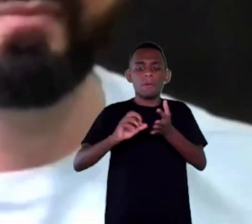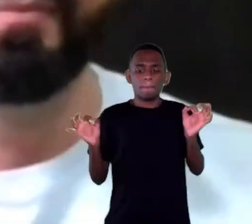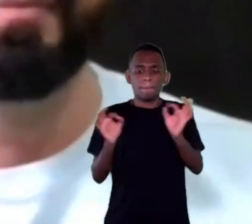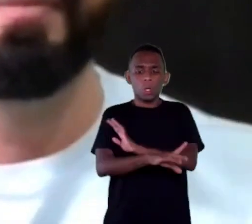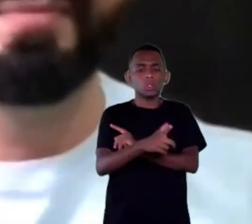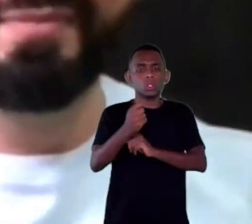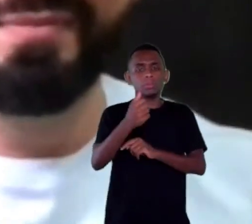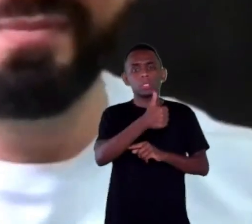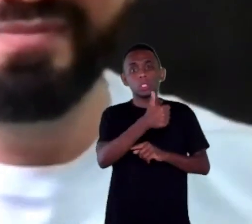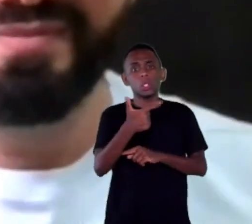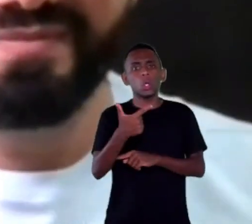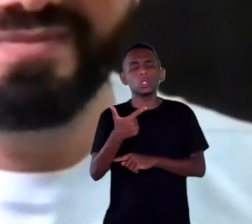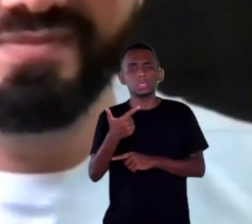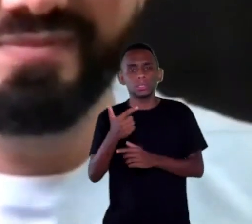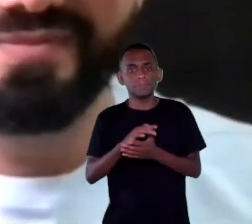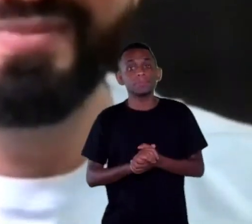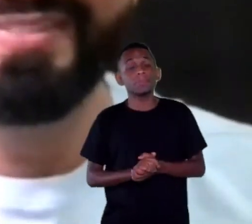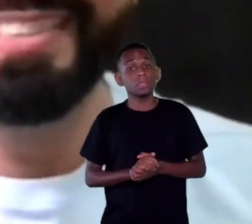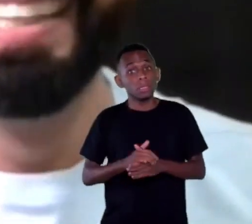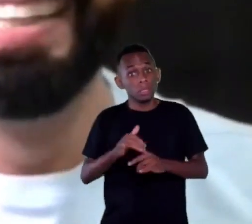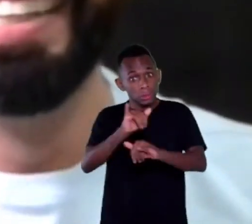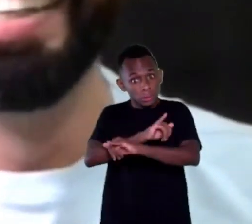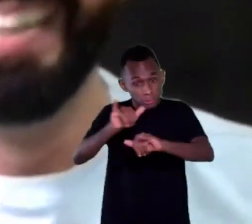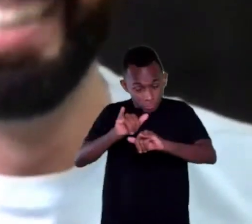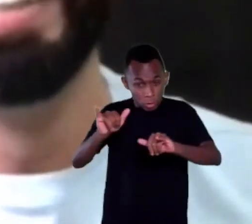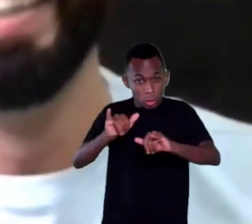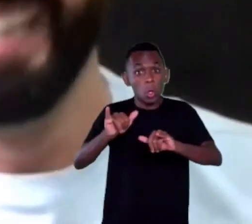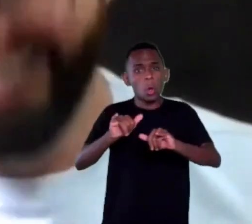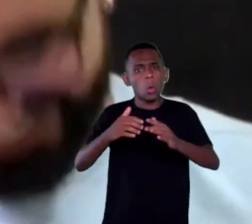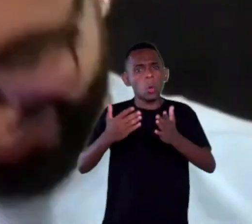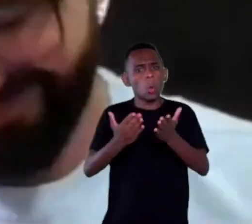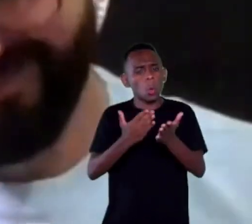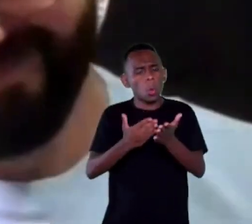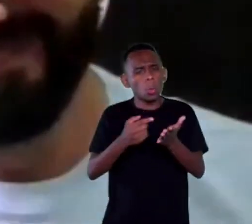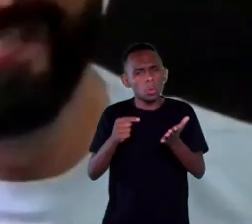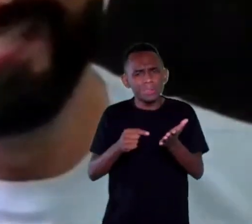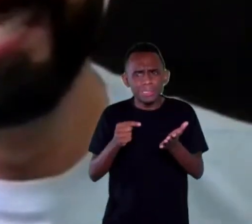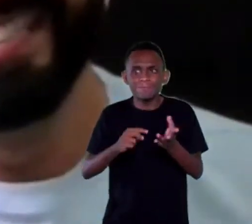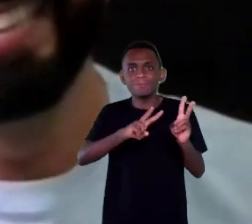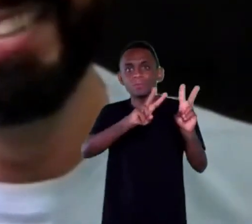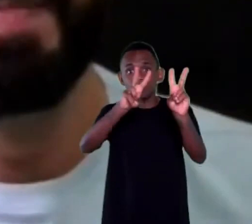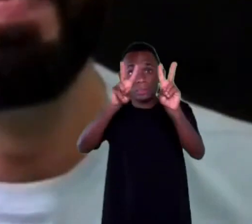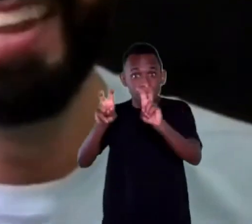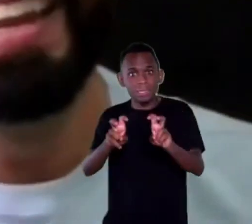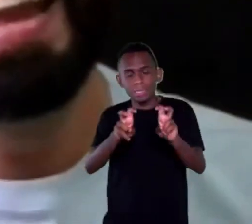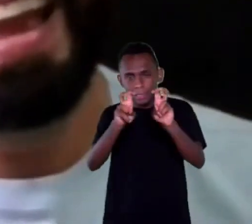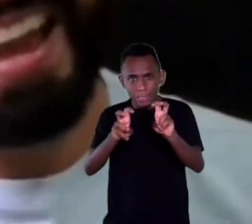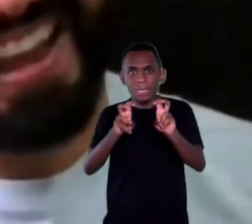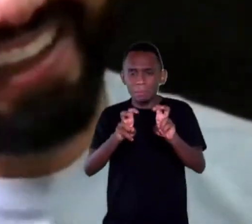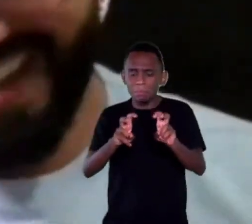pode contar que é um livro, assim, a temática é bem inusitada e o que te levou a escrever ele mais ainda, né?